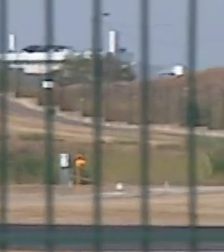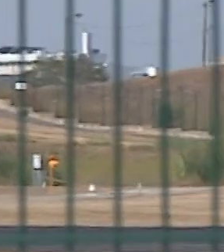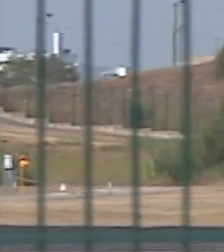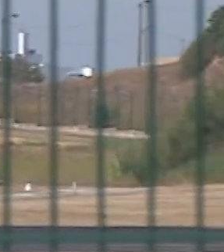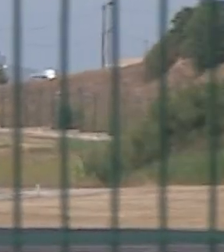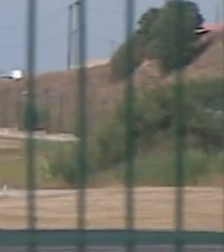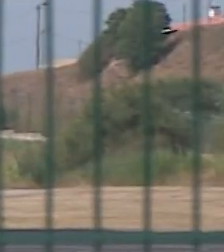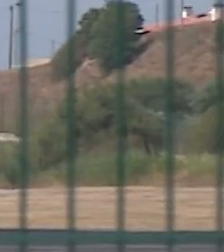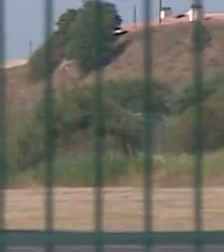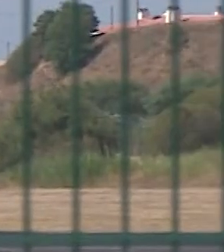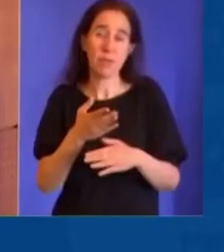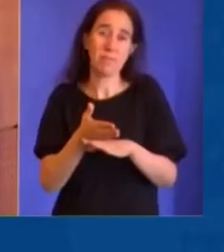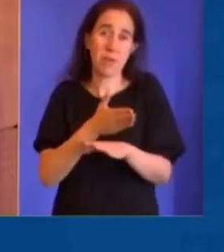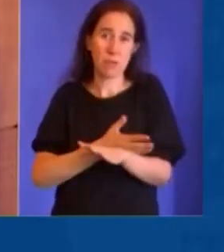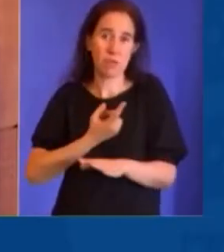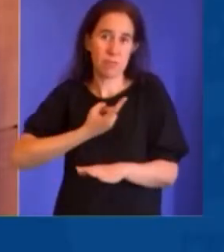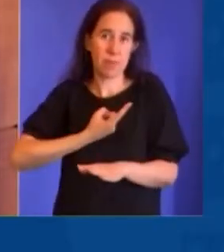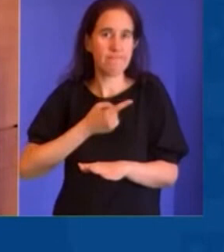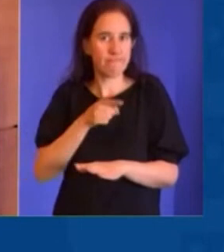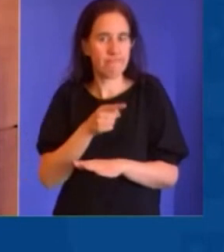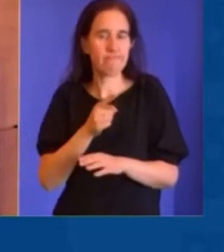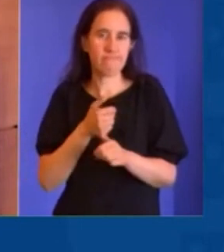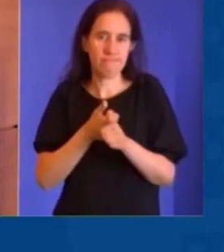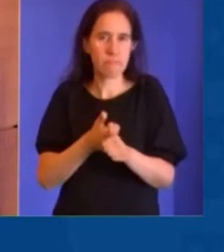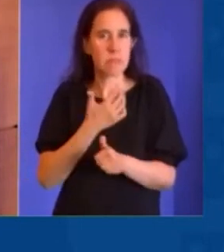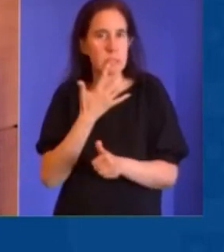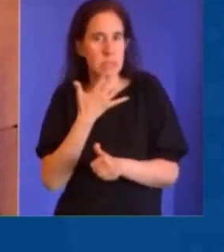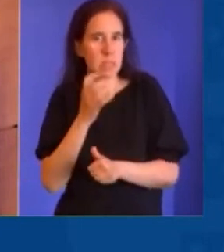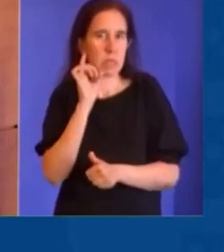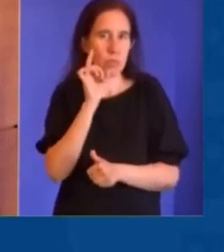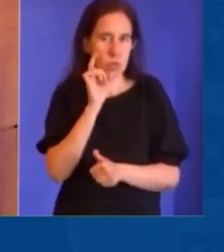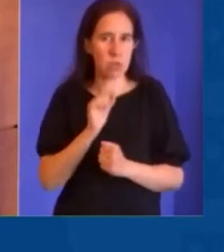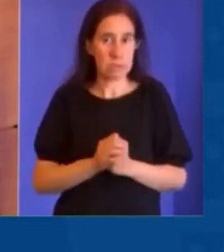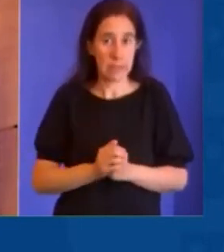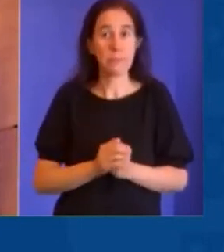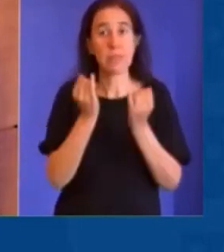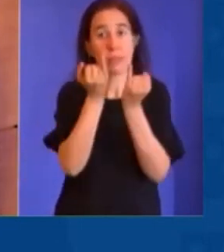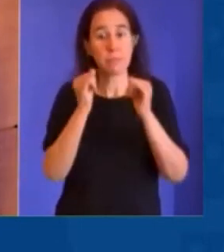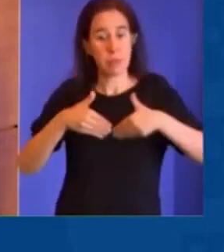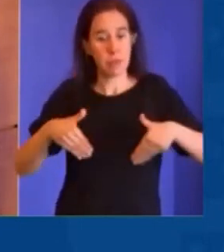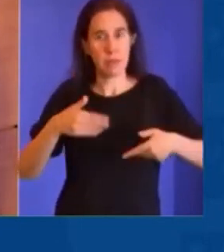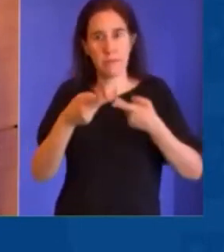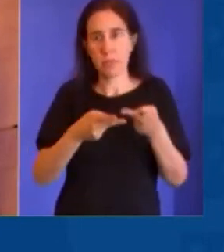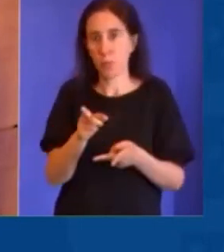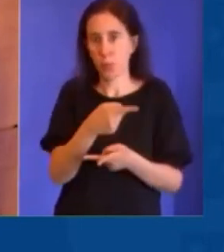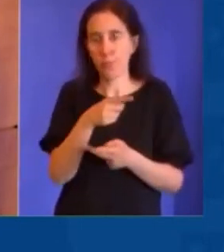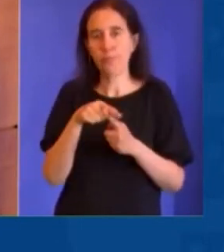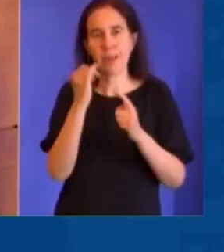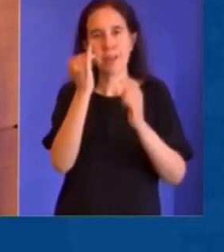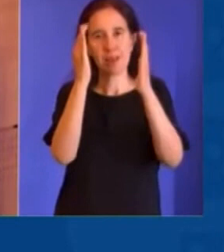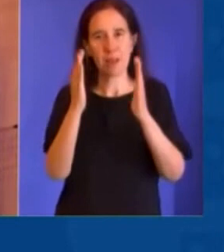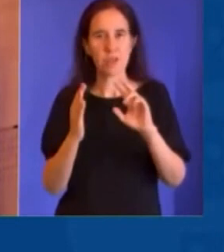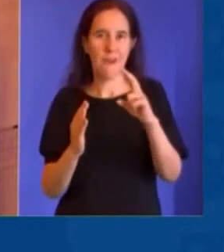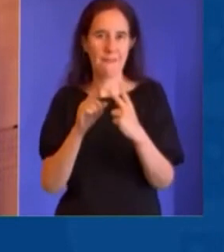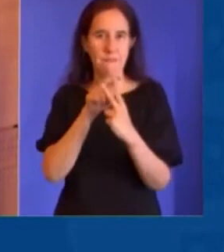independentes à companhia aérea. É um passo importante, o passo da avaliação independente por parte de duas